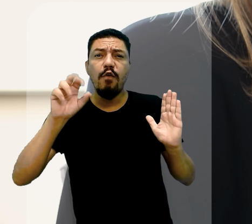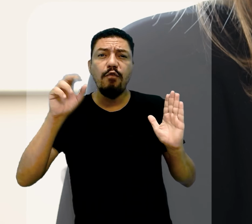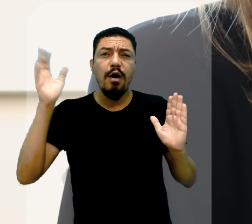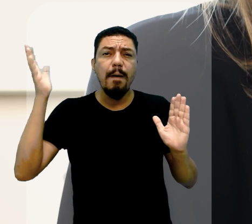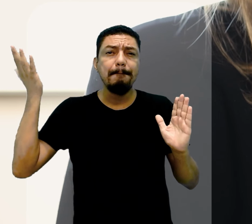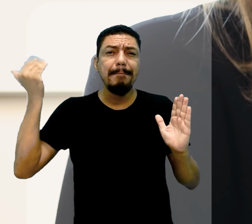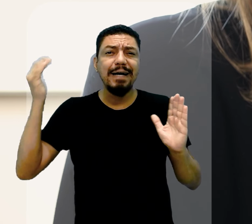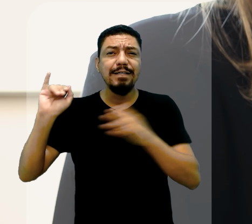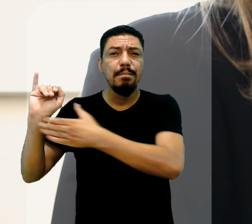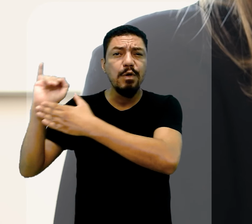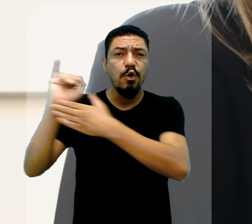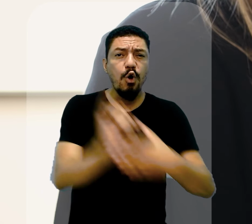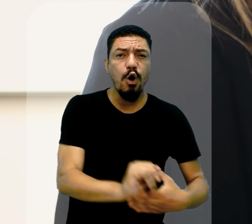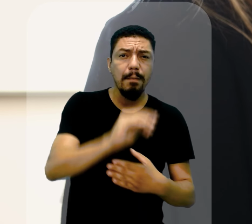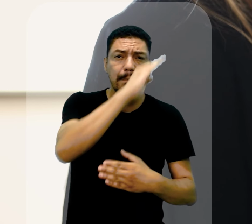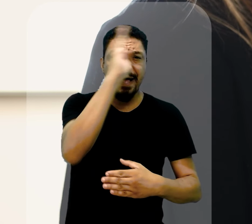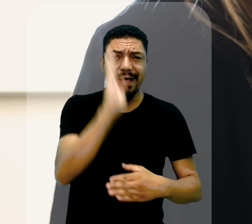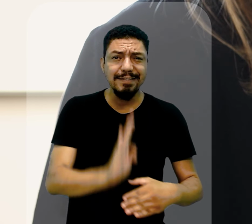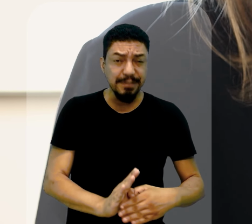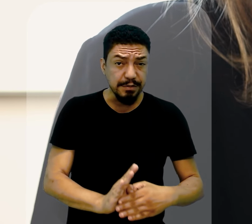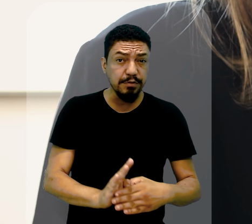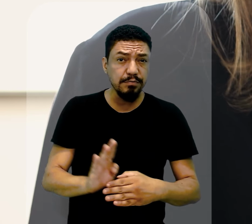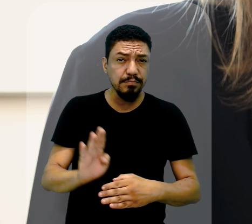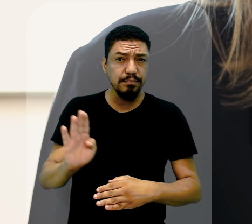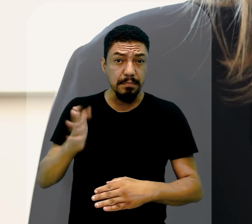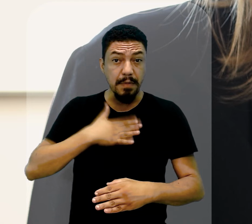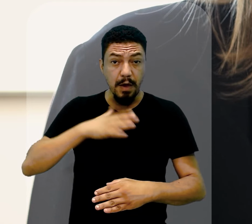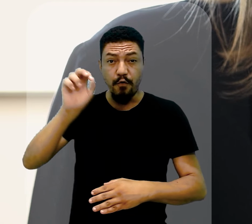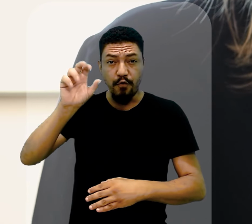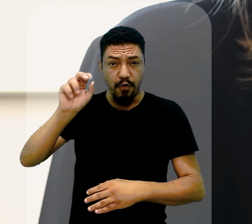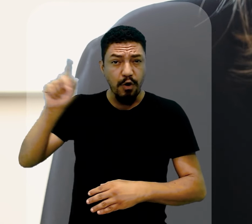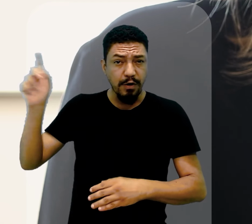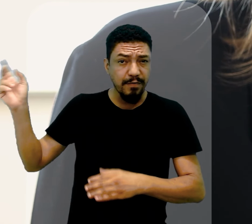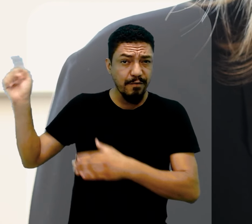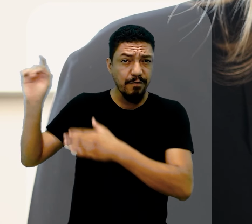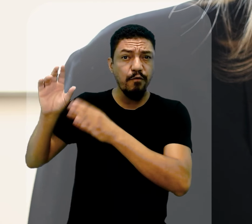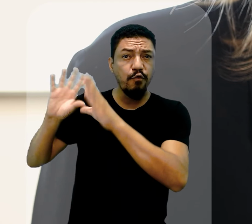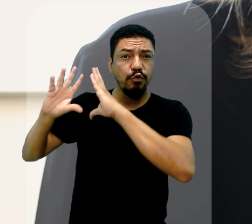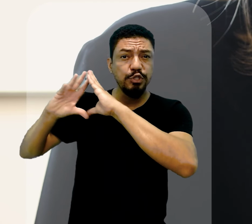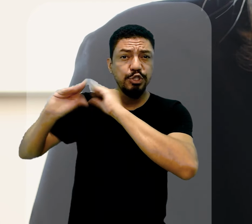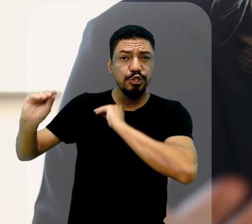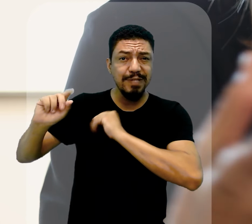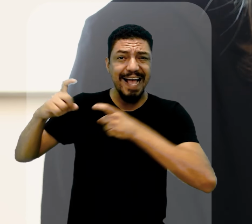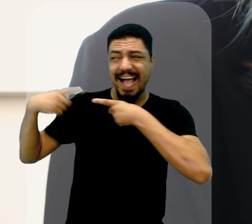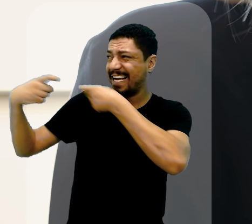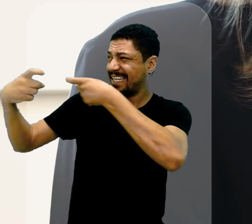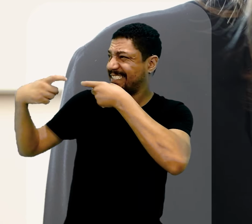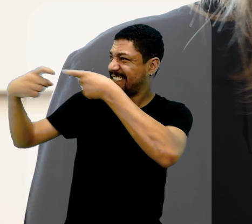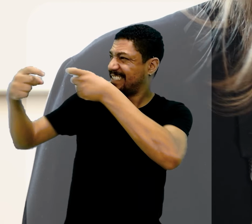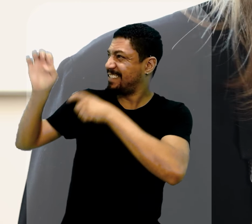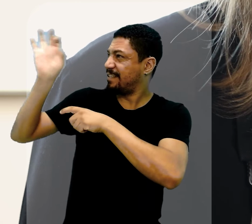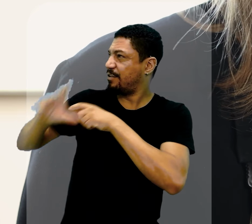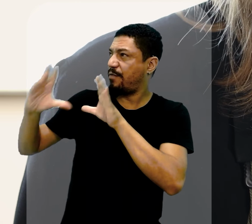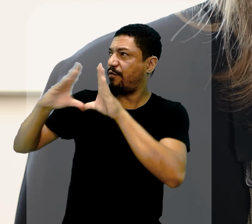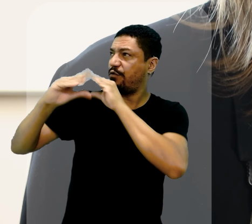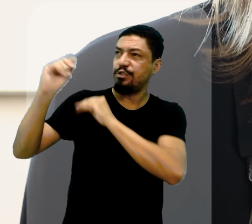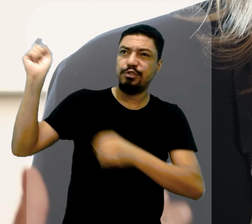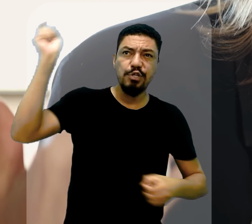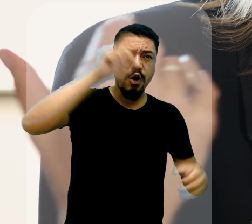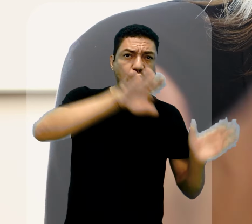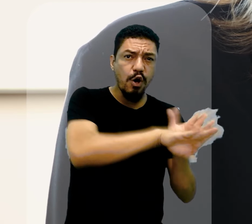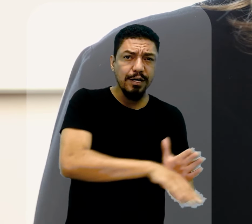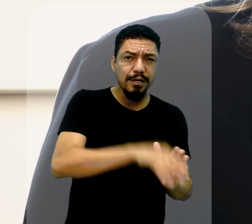não conhecia, que foi meu avô paterno. Ele faleceu, eu era muito pequena, então eu conheci muito pouco. Mas o caderno eu não conheci,